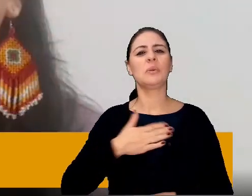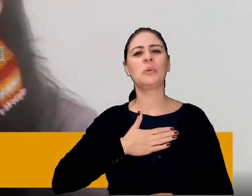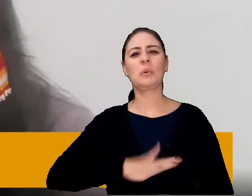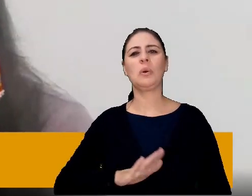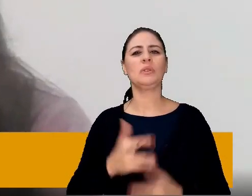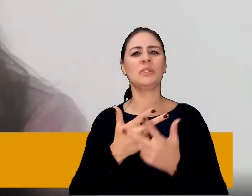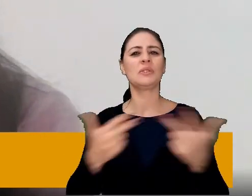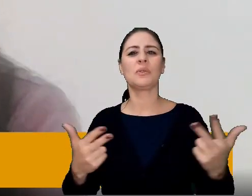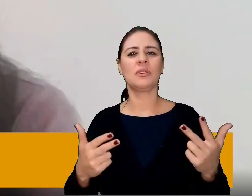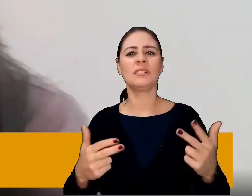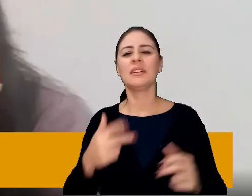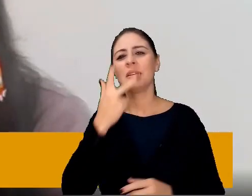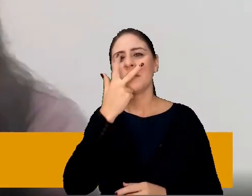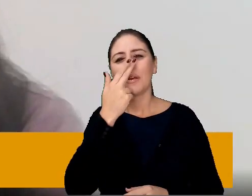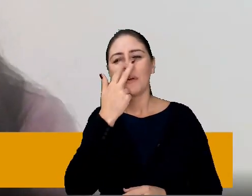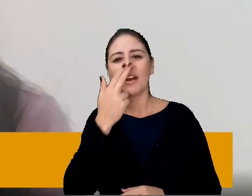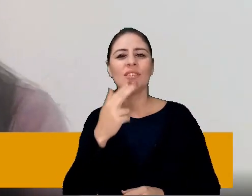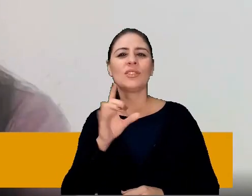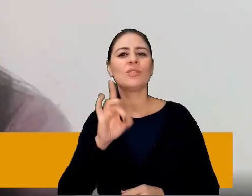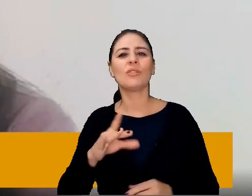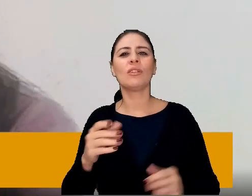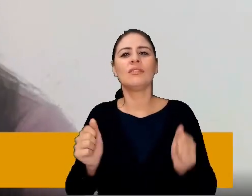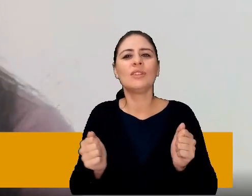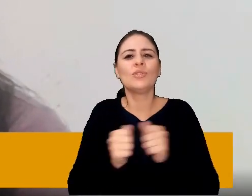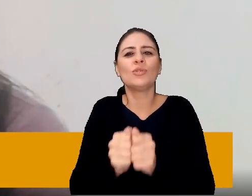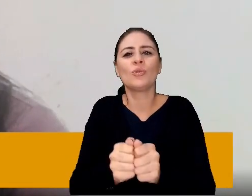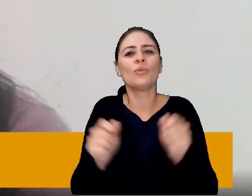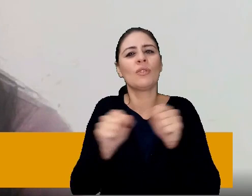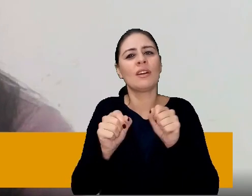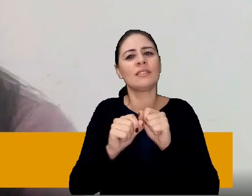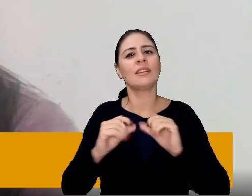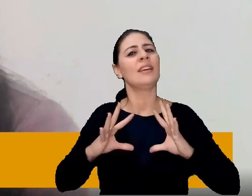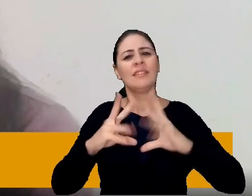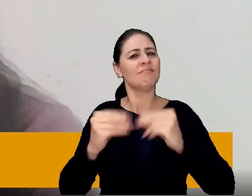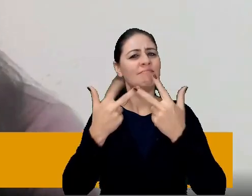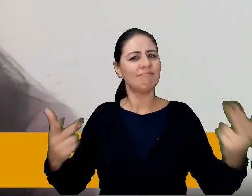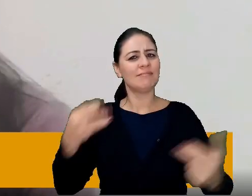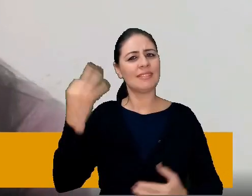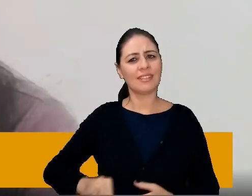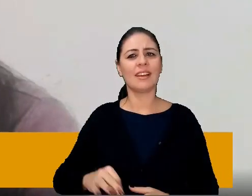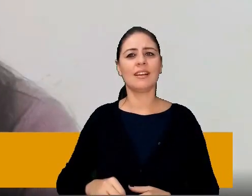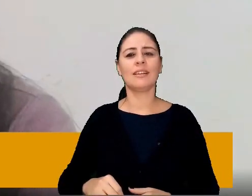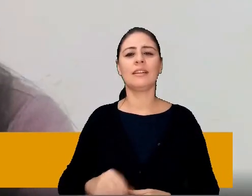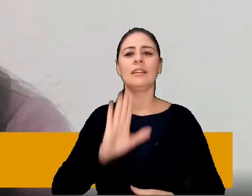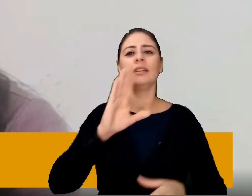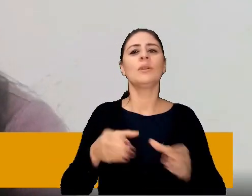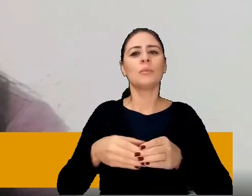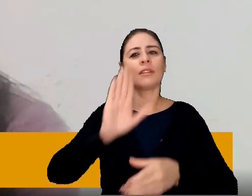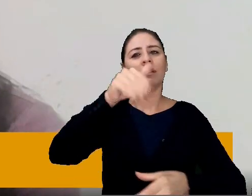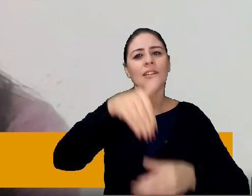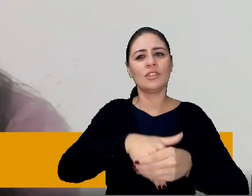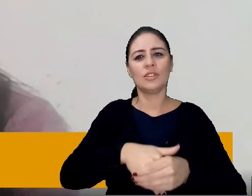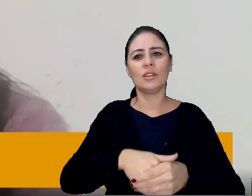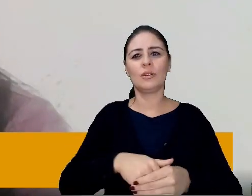essas formatações, né? Que eu falo assim, eu não gosto muito dessas coisas, porque eu acho que é só se unir e fazer e tudo